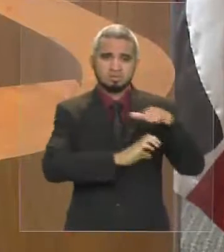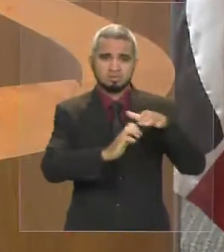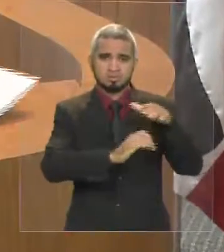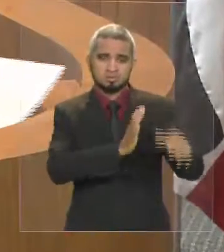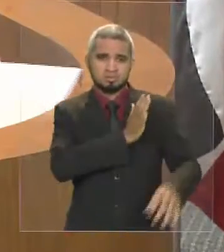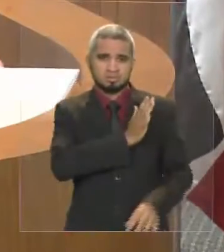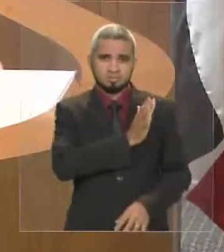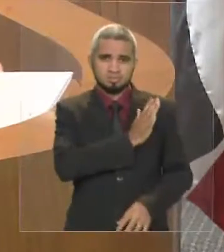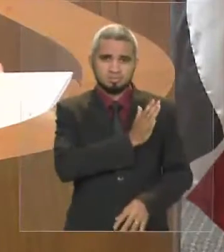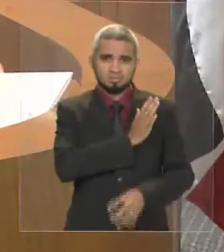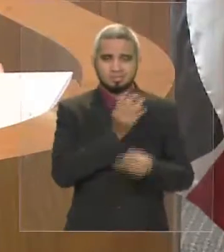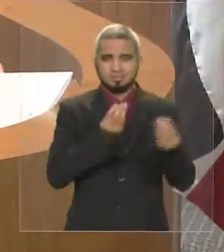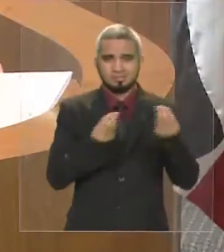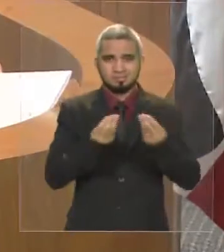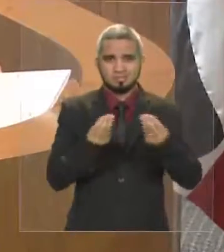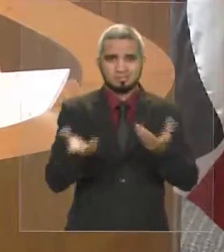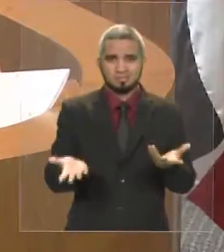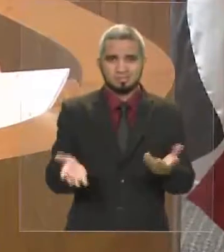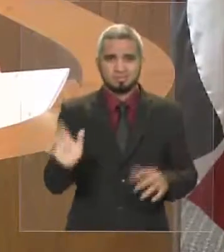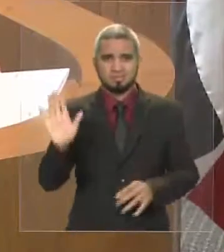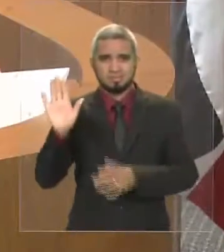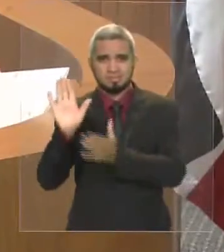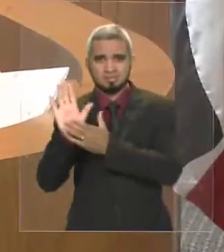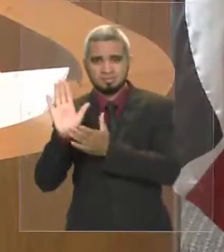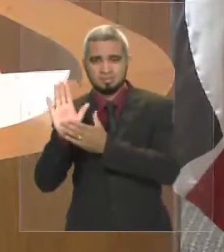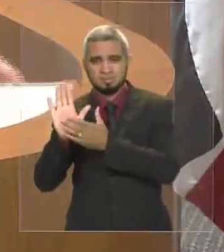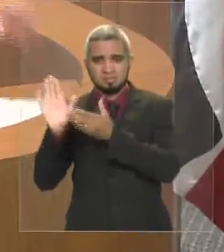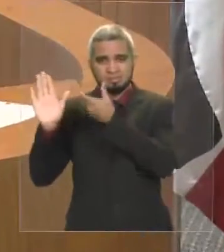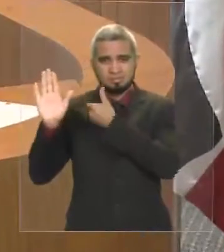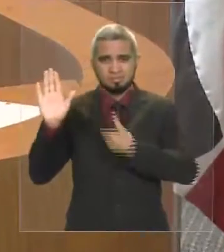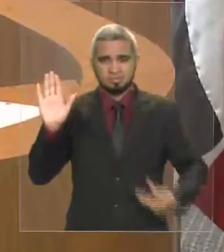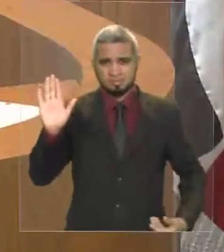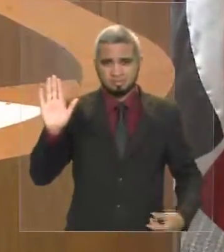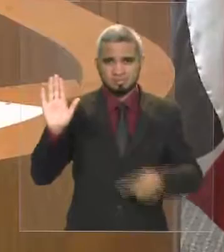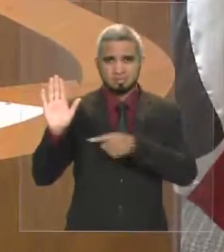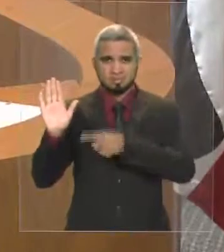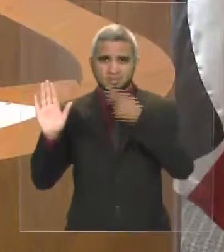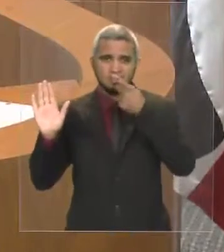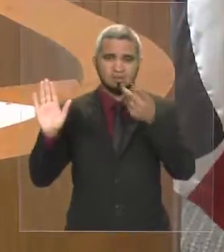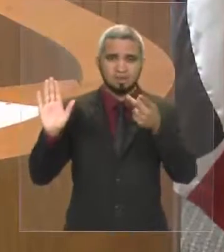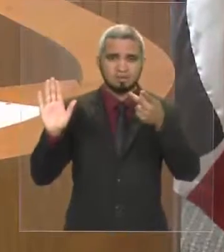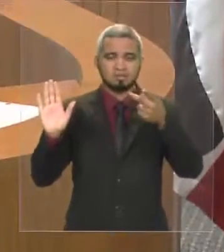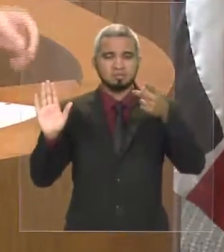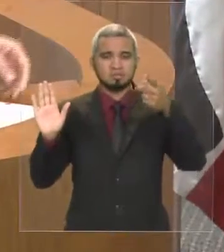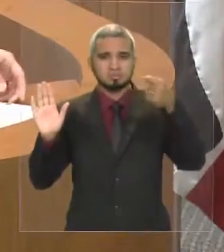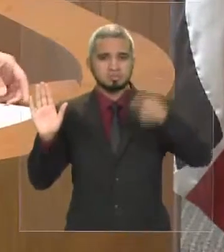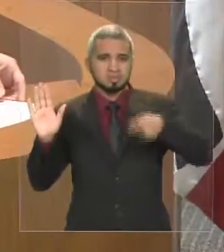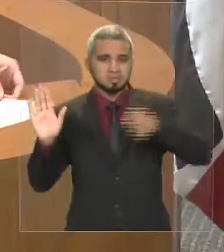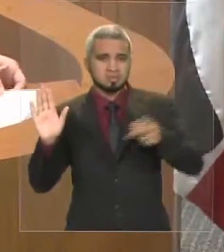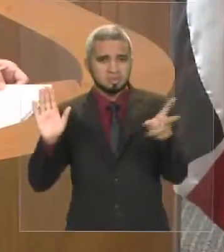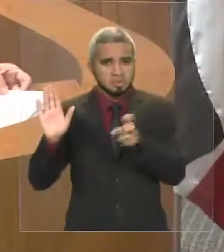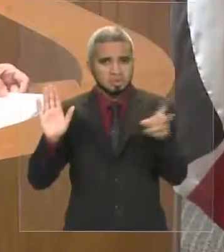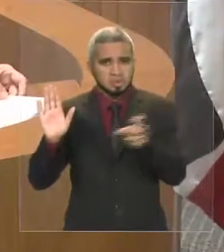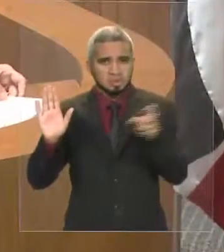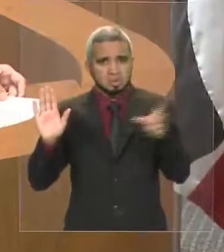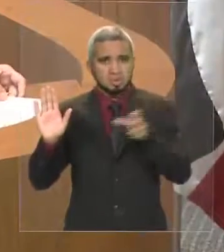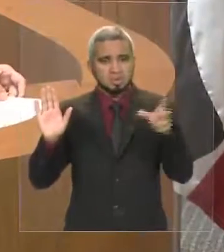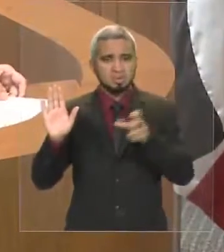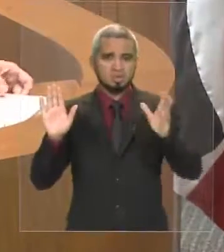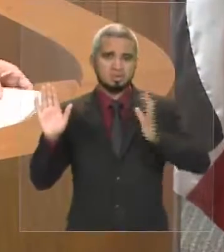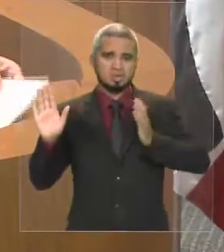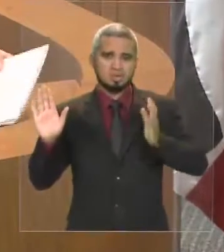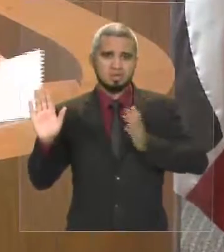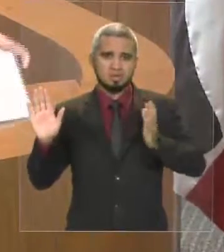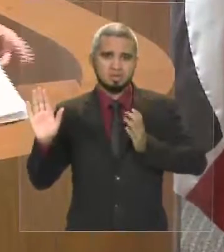lado, a ação do governador do Estado do Maranhão, ingressada no Supremo Tribunal Federal, defendendo o imposto